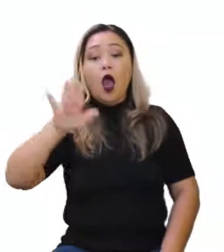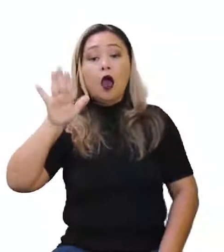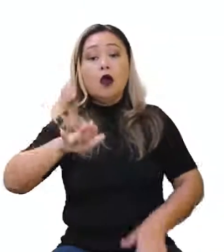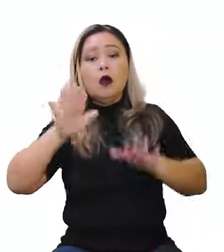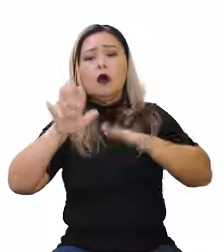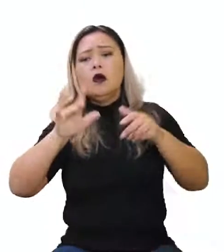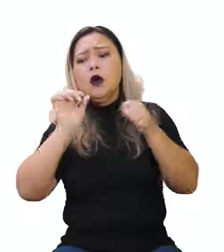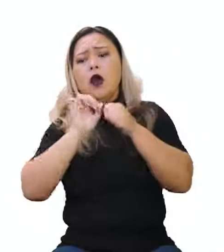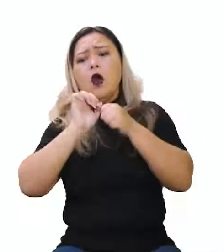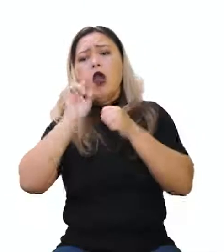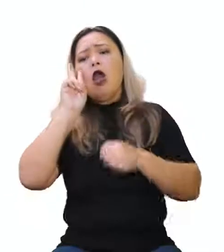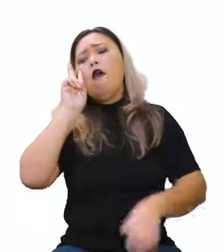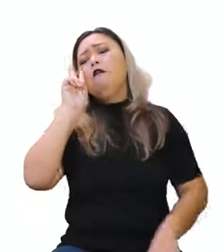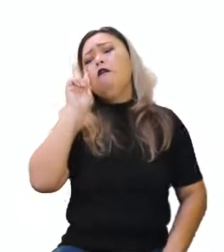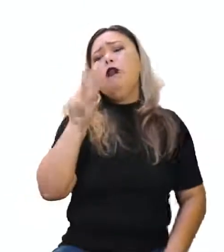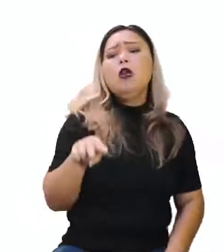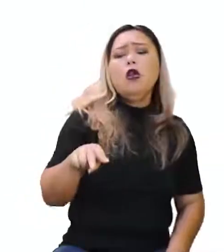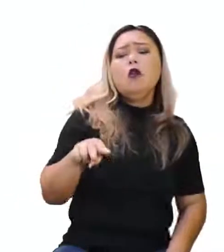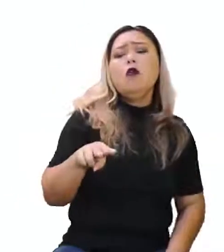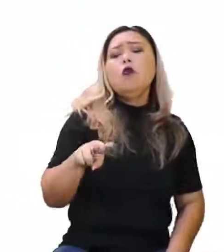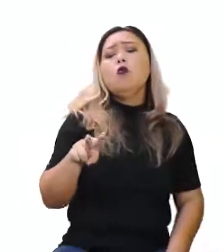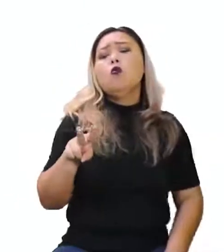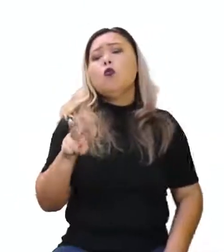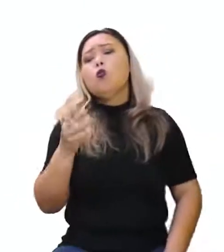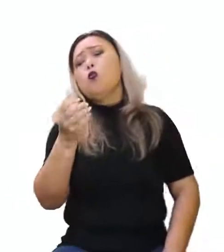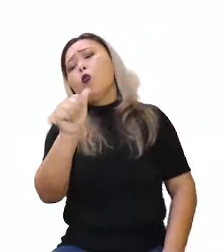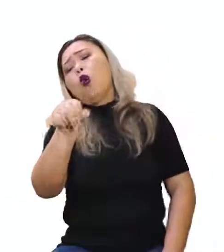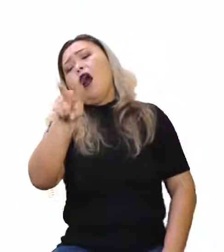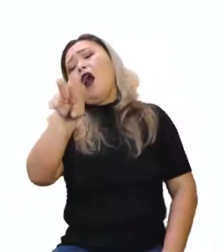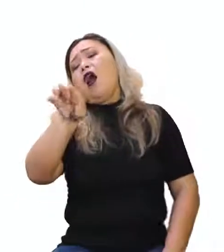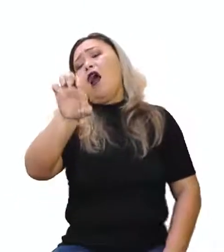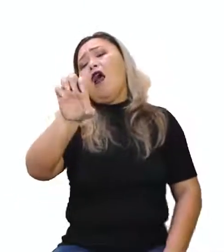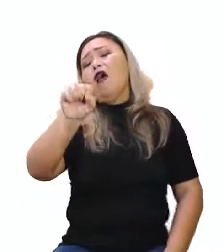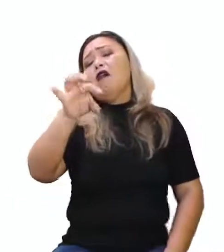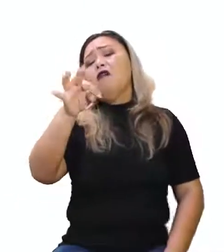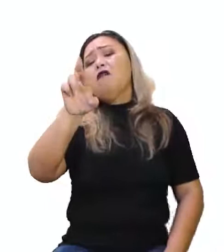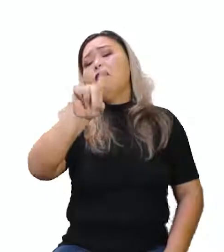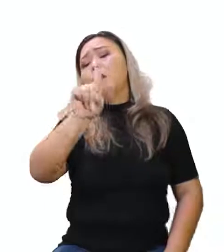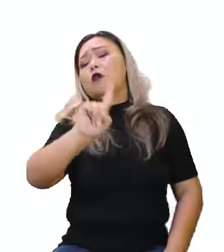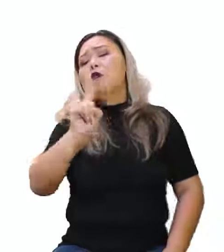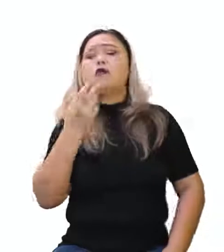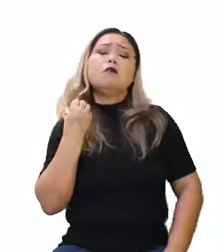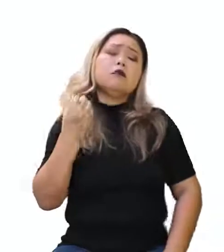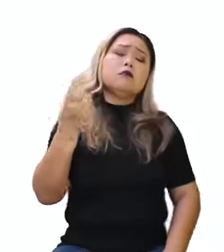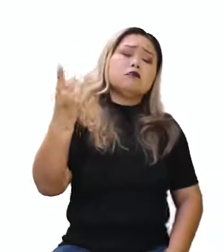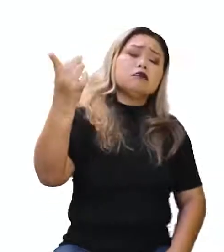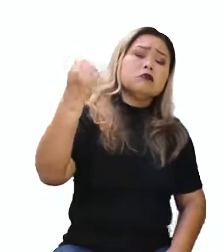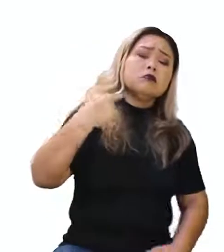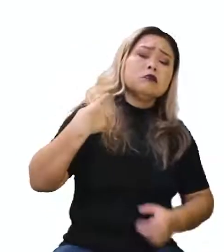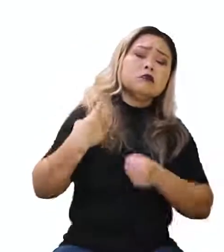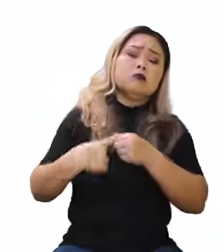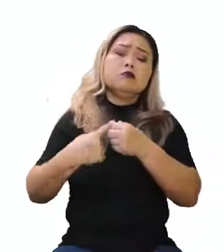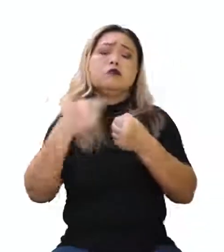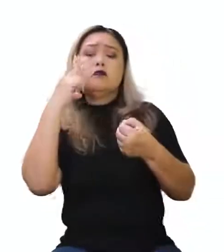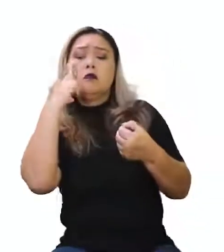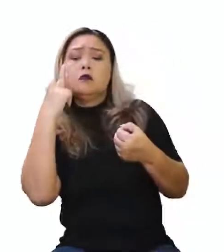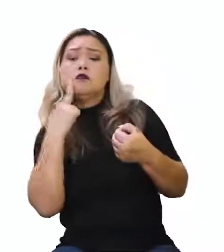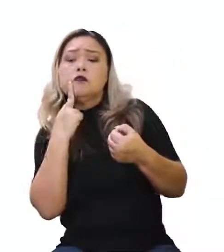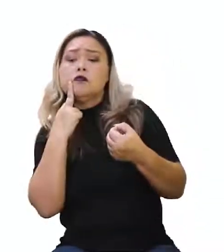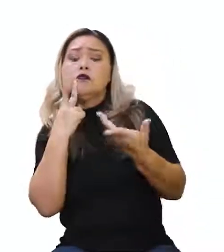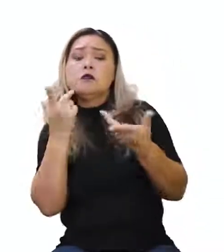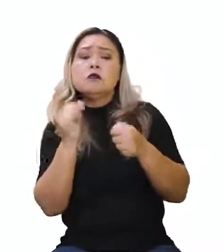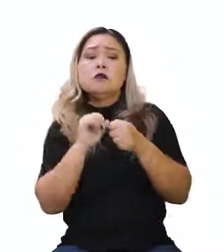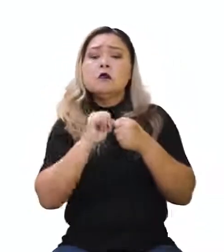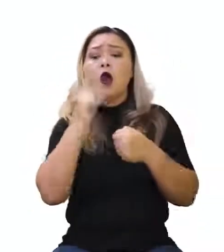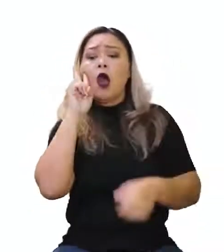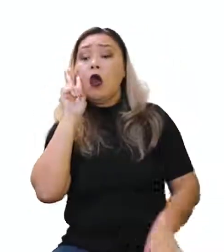lá falando, eu vi um avestruz, que eu estava viajando aqui pelo interior de Rondônia, e